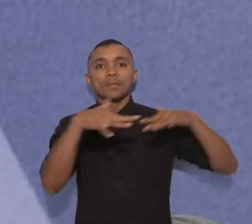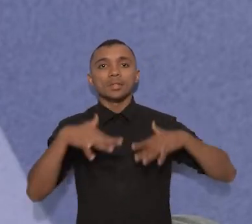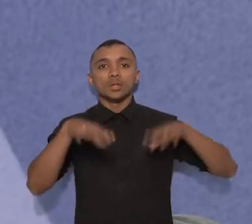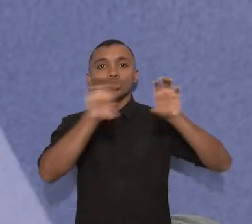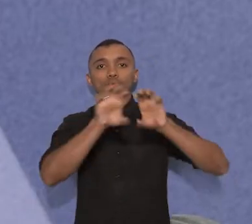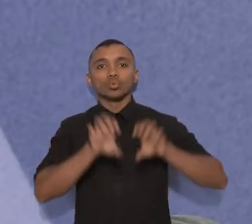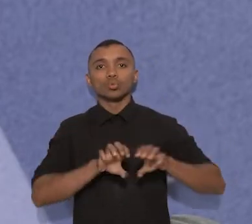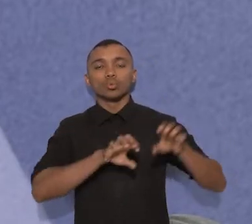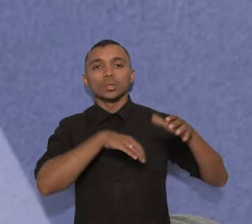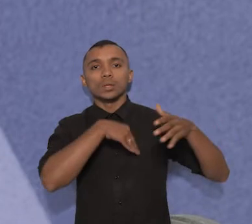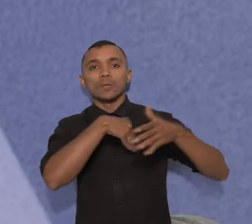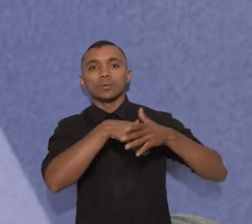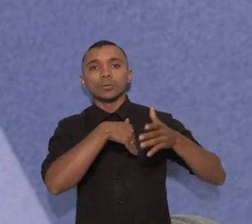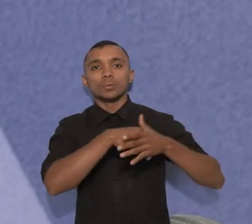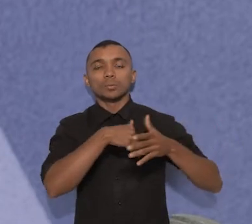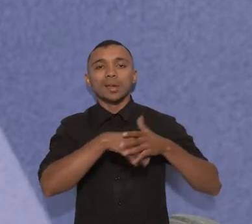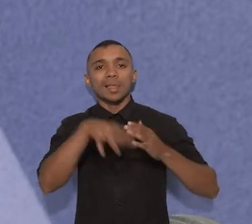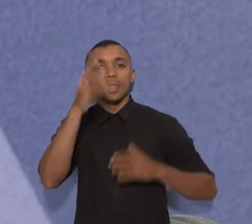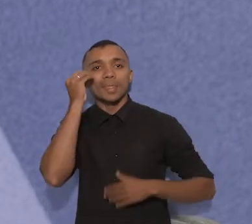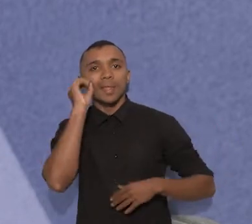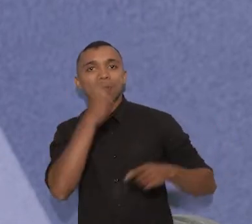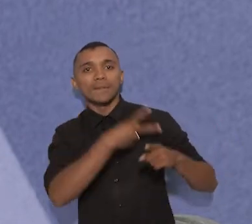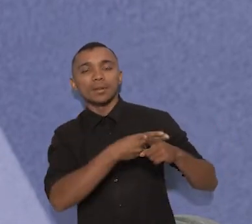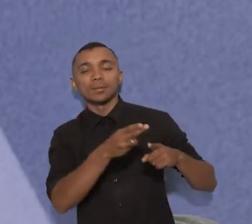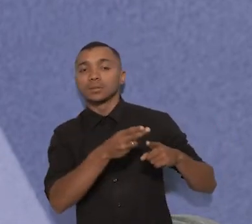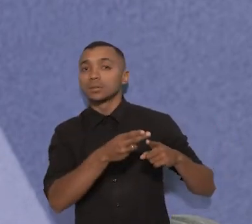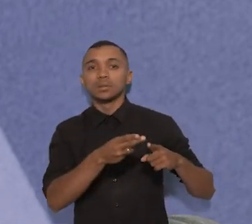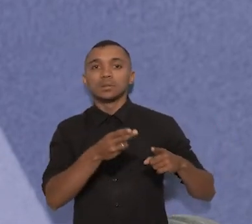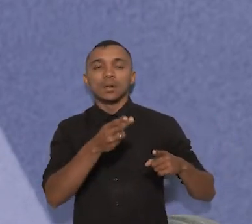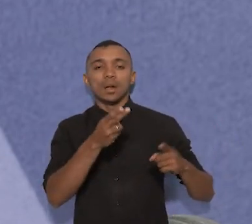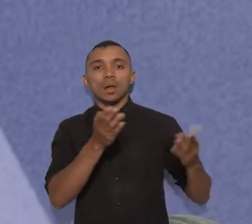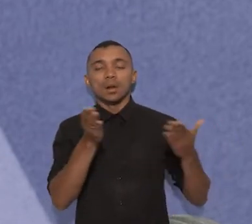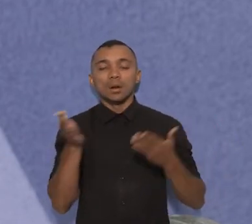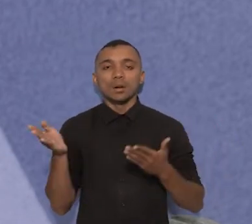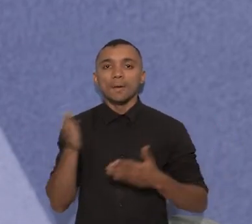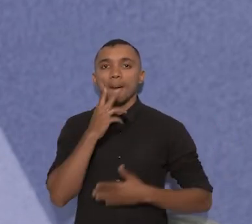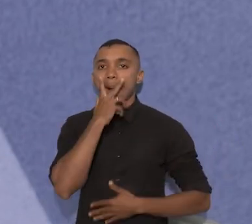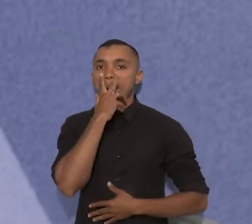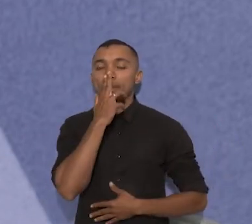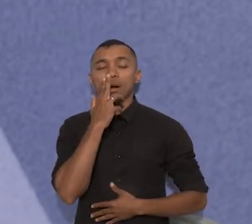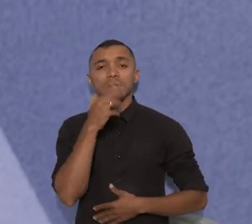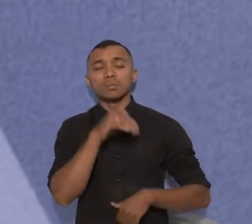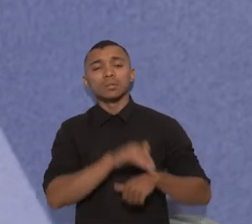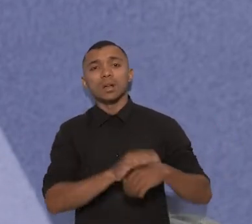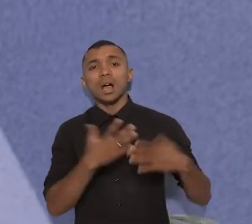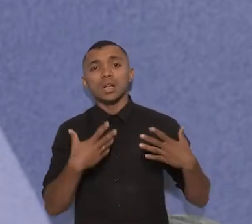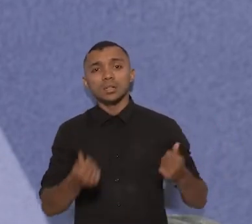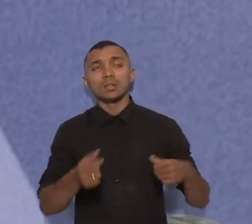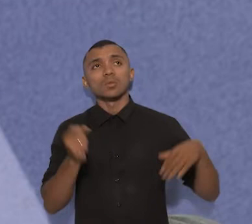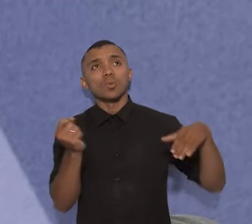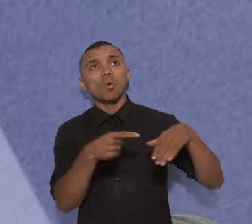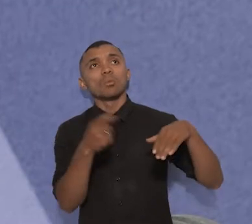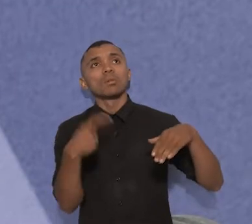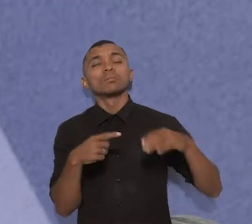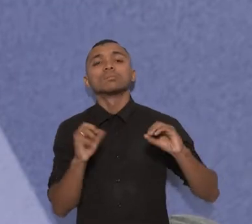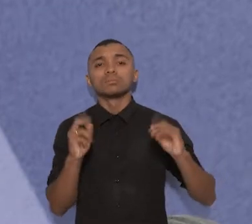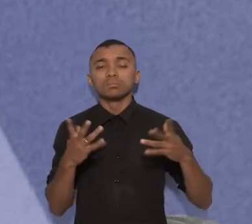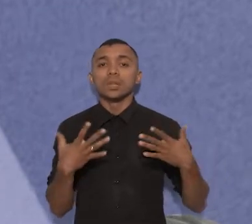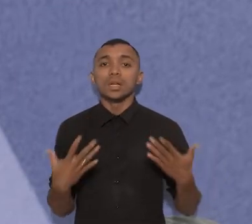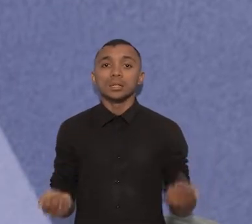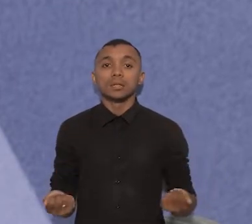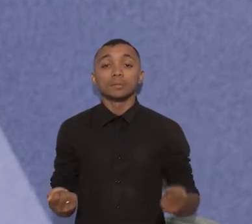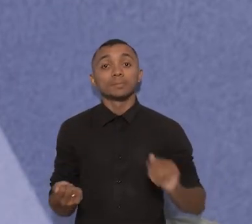energia para ir ao ataque. O Fortaleza parecia um time conformado que ia tomar um gol a qualquer momento.